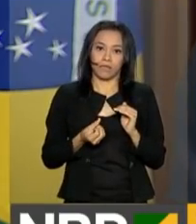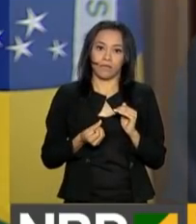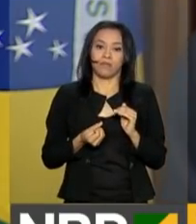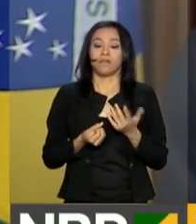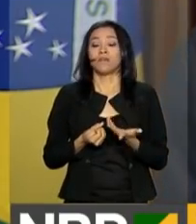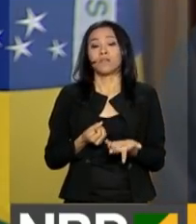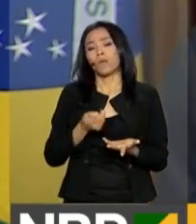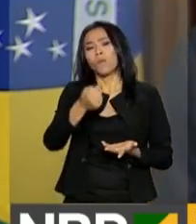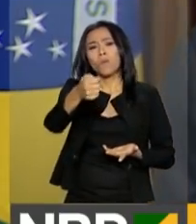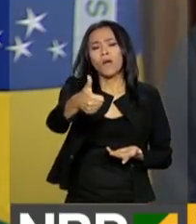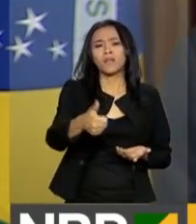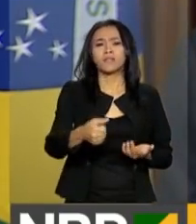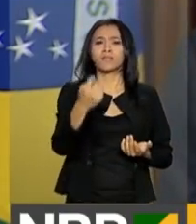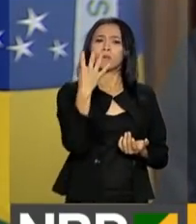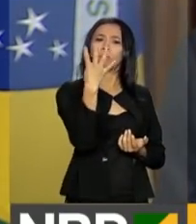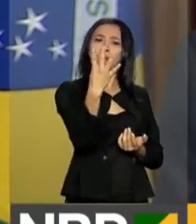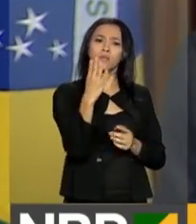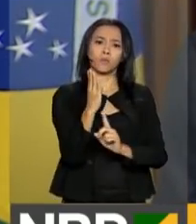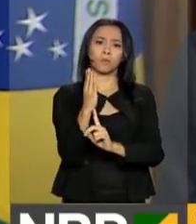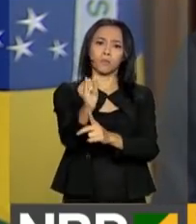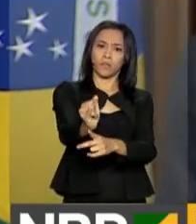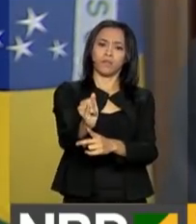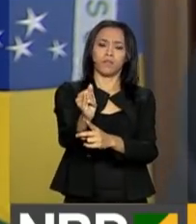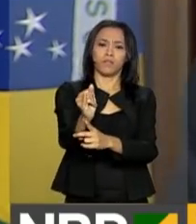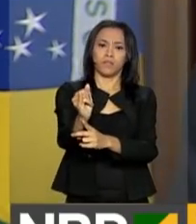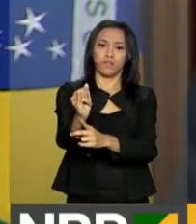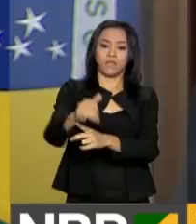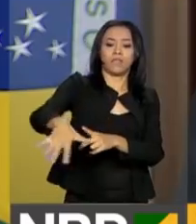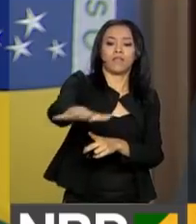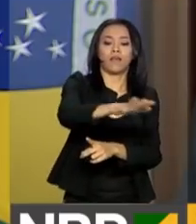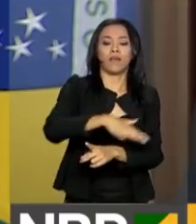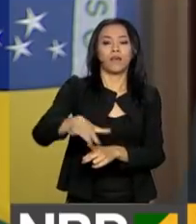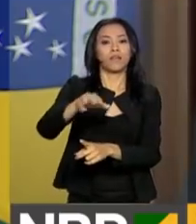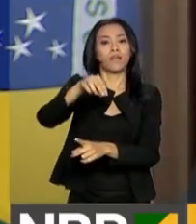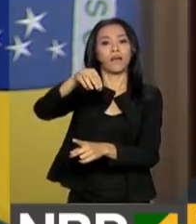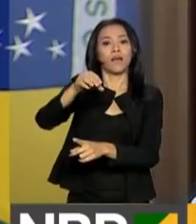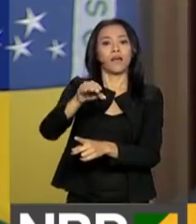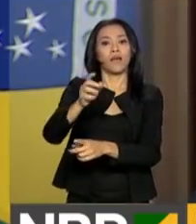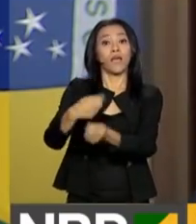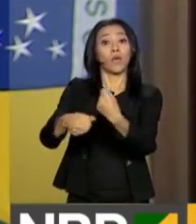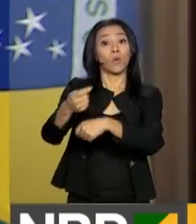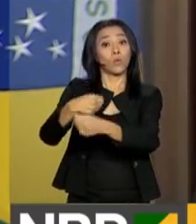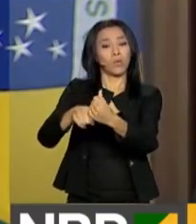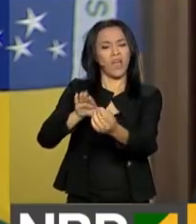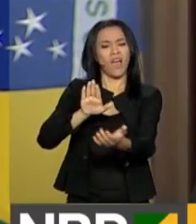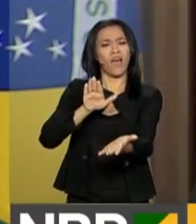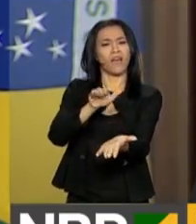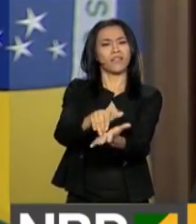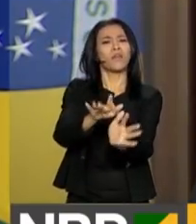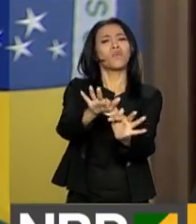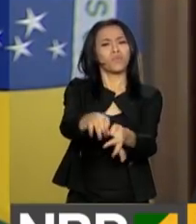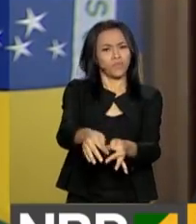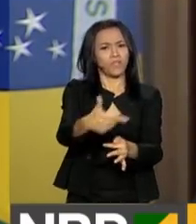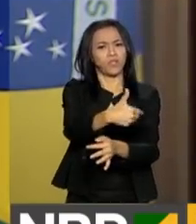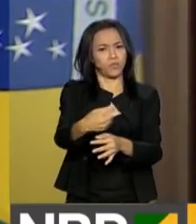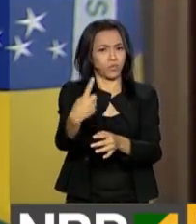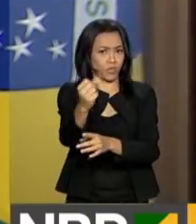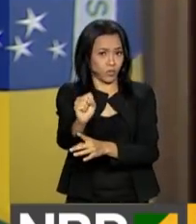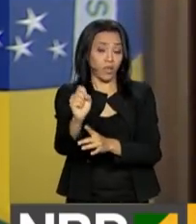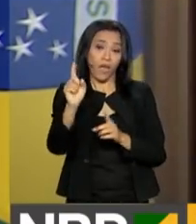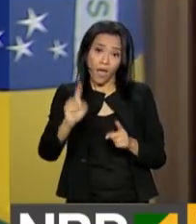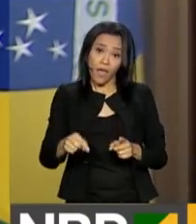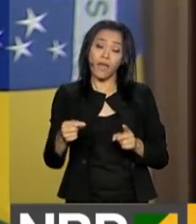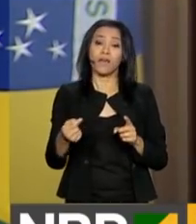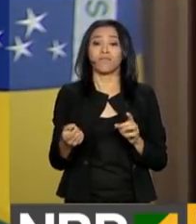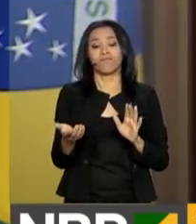quase 4 bilhões na economia é até o final agora de 2018 são medidas